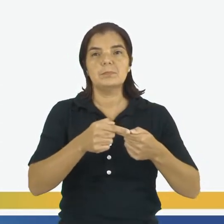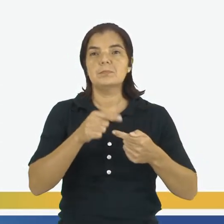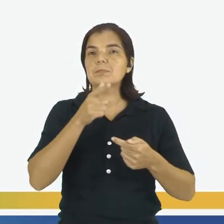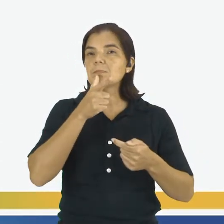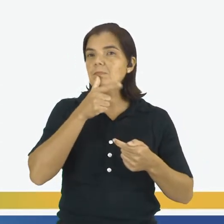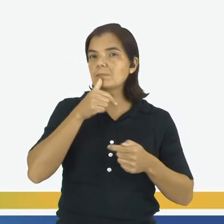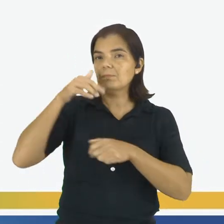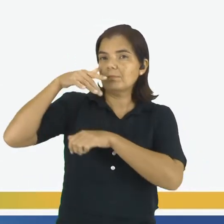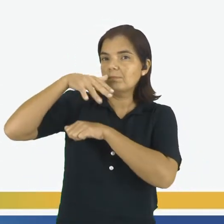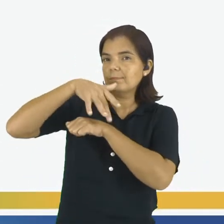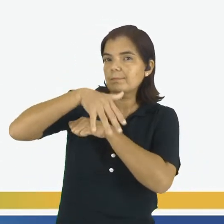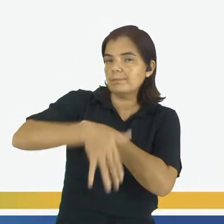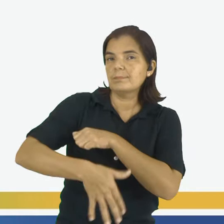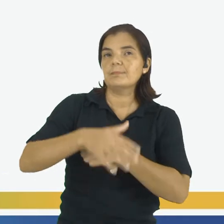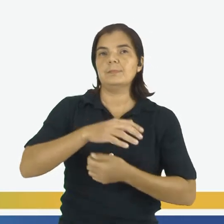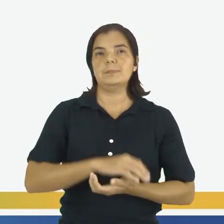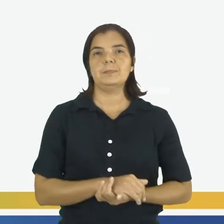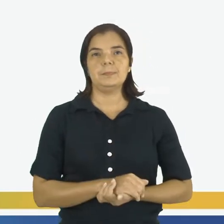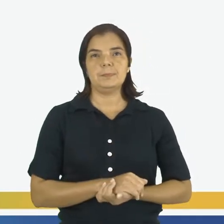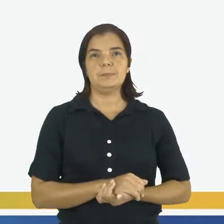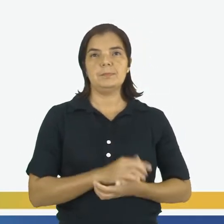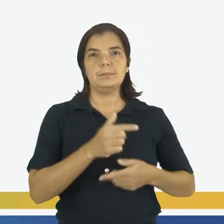gerada a partir de quedas d'água,